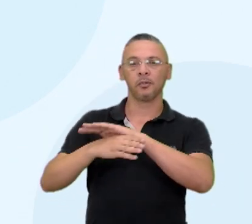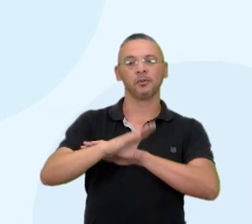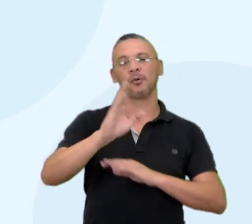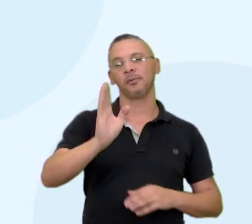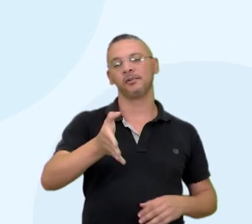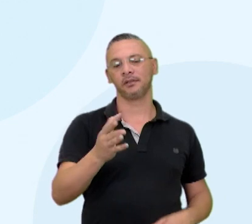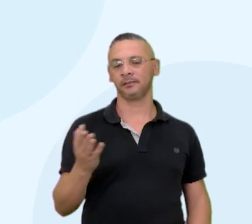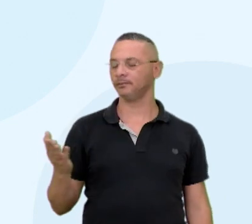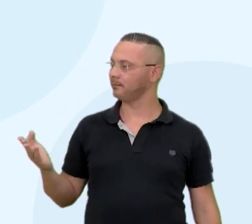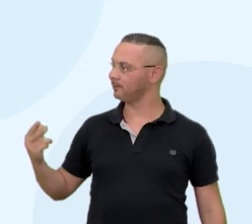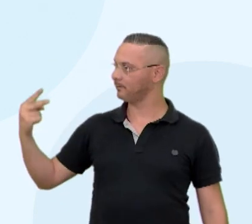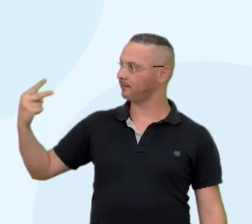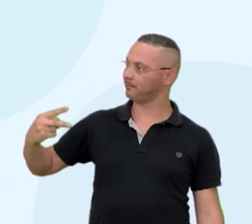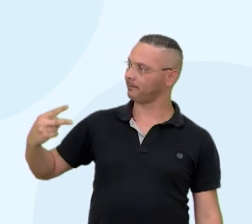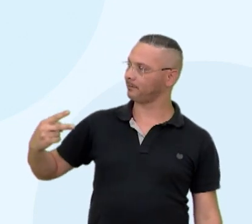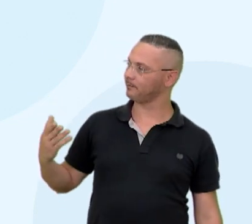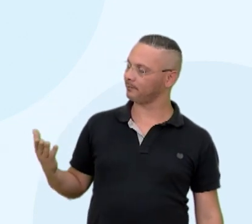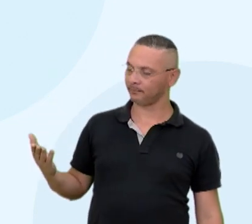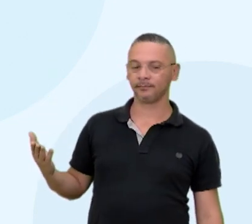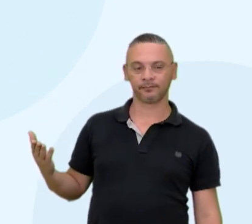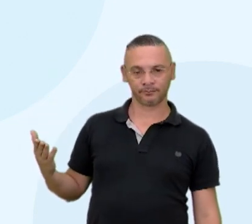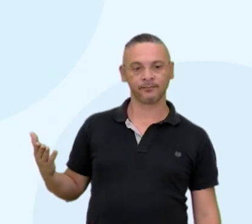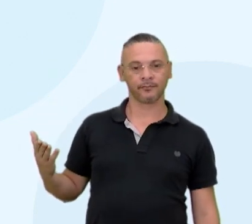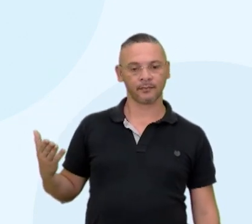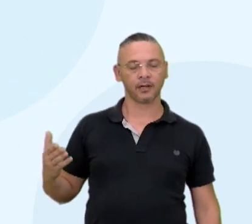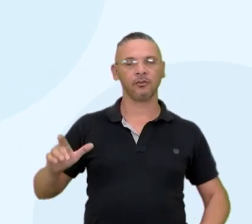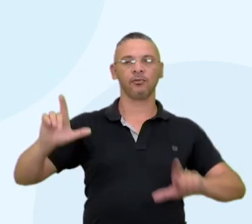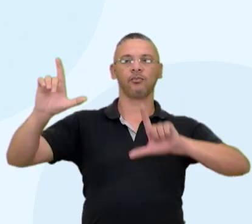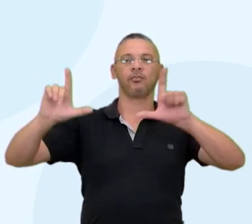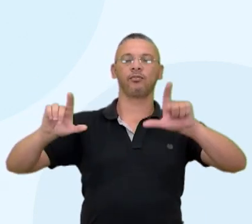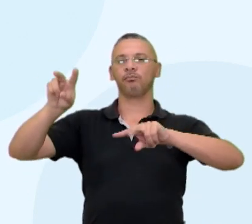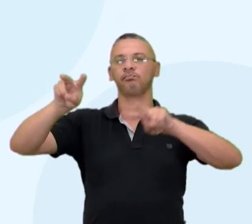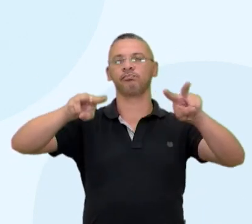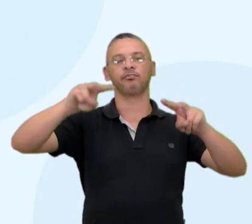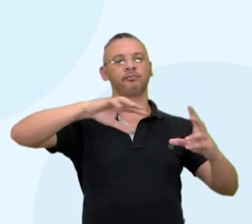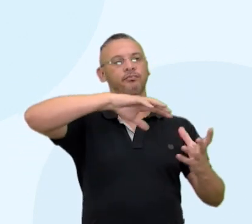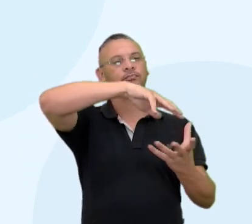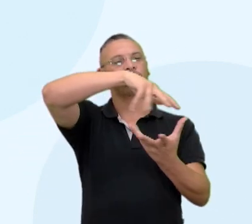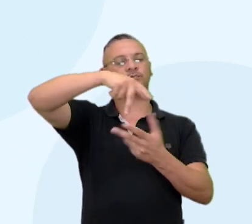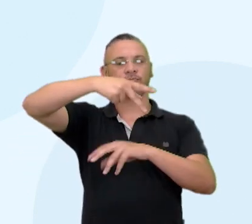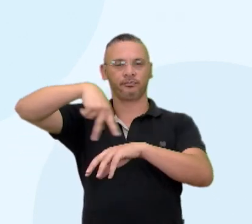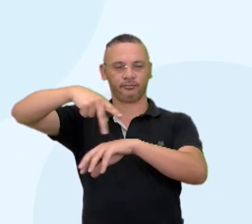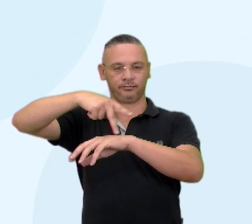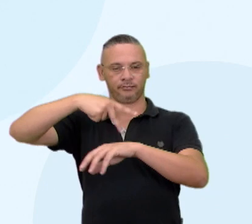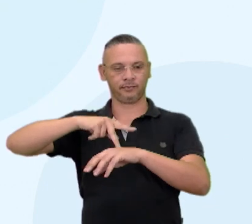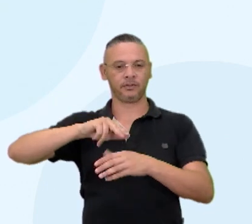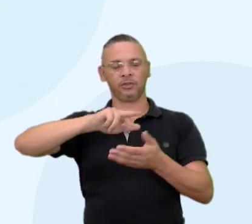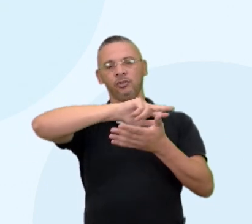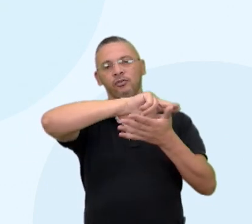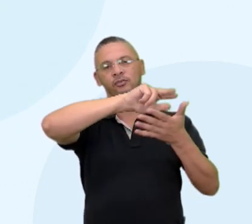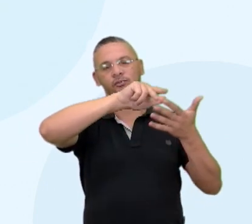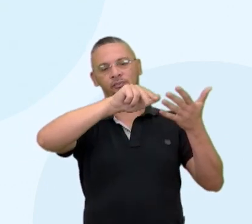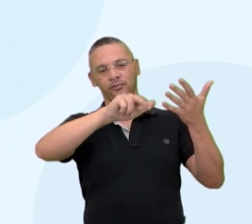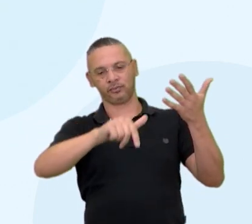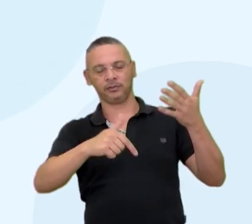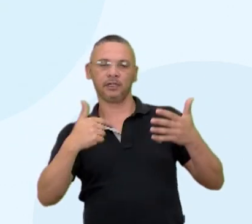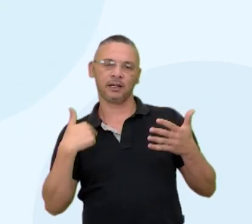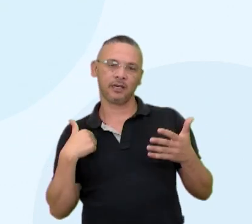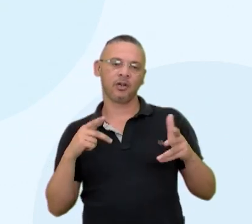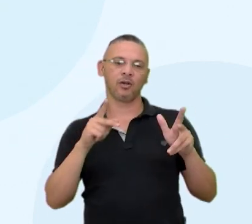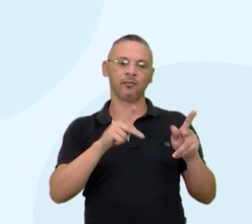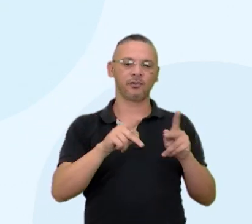Nós estamos aqui. Observatório da Imprensa Internacional, junto com os demais. Olha, aqui é o professor Mauro